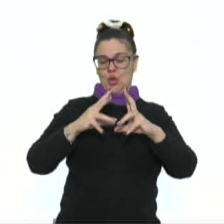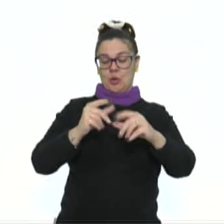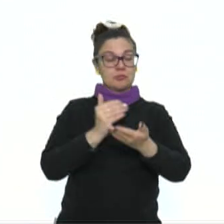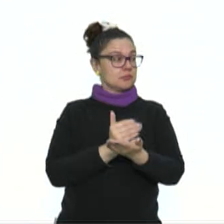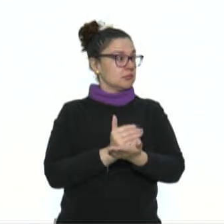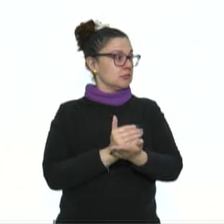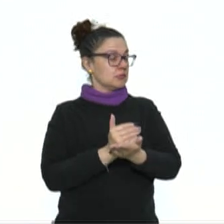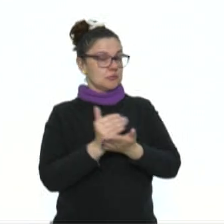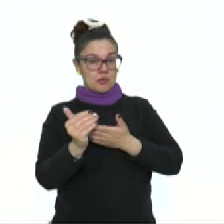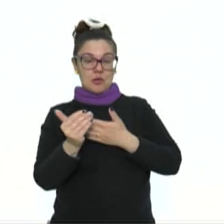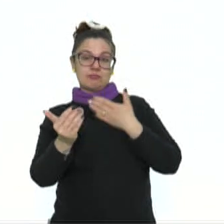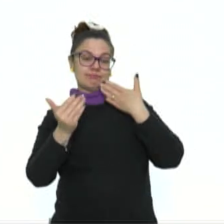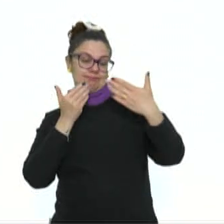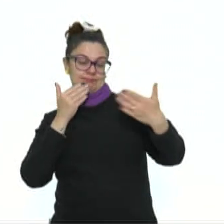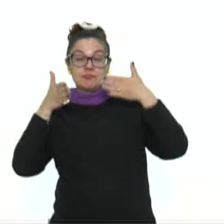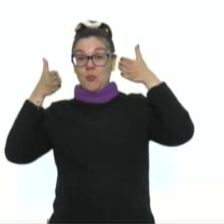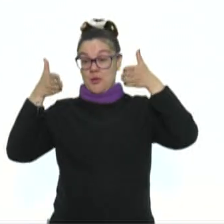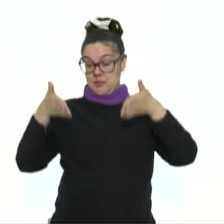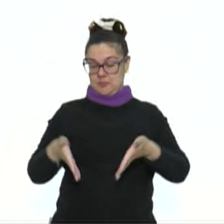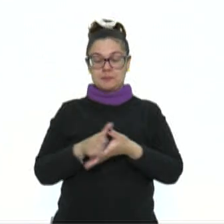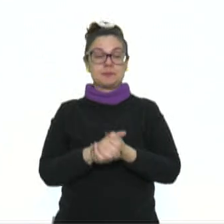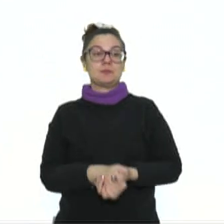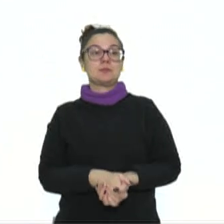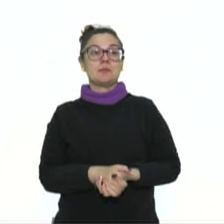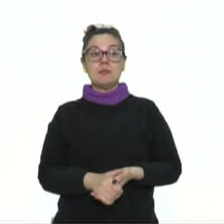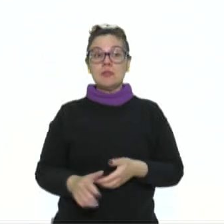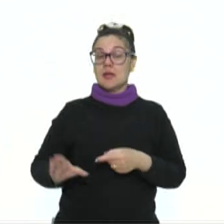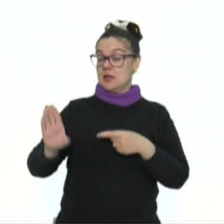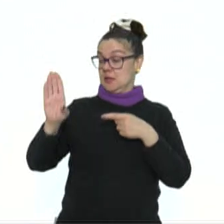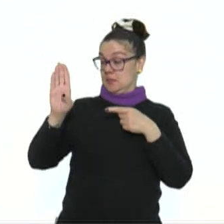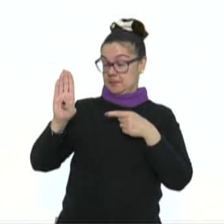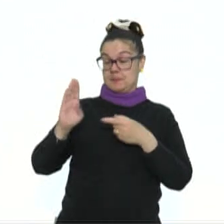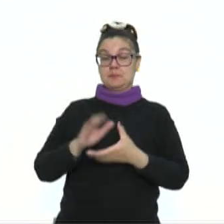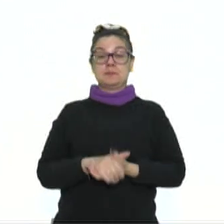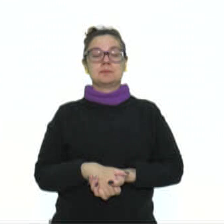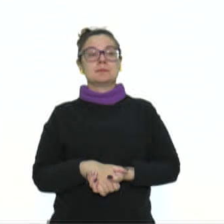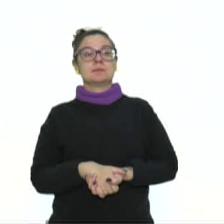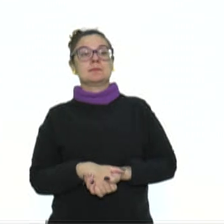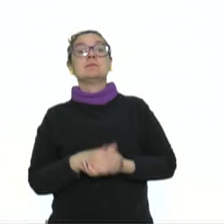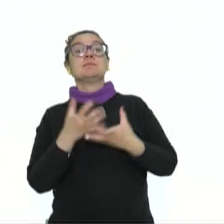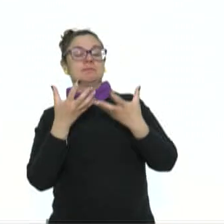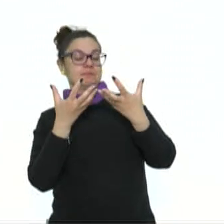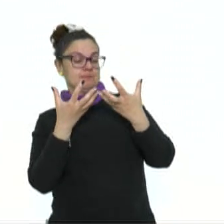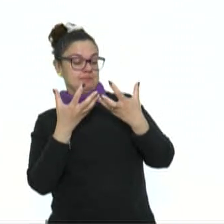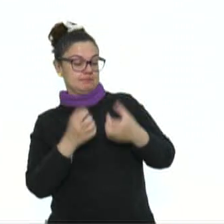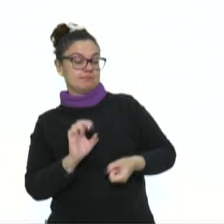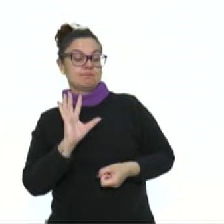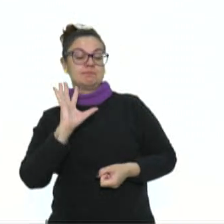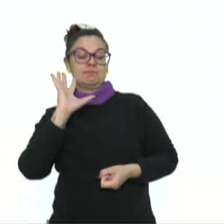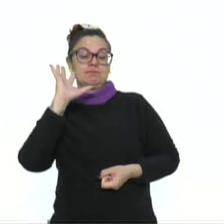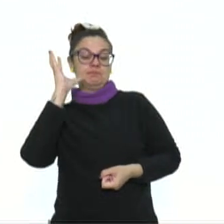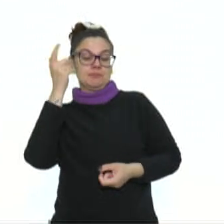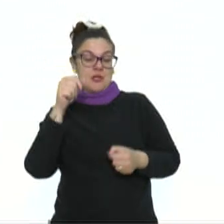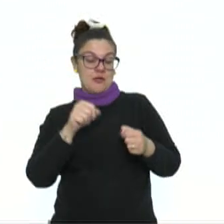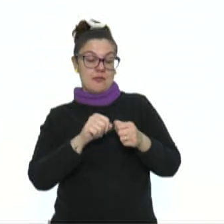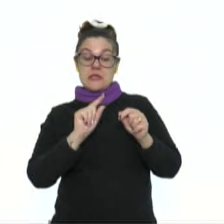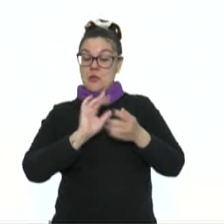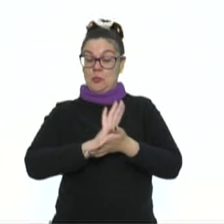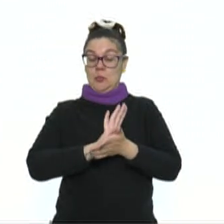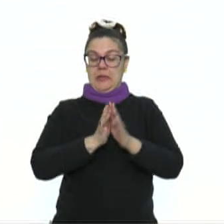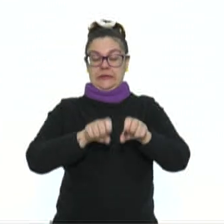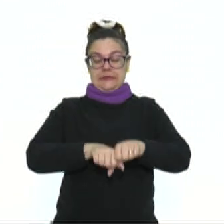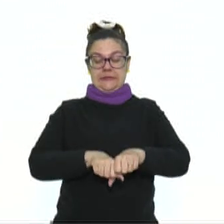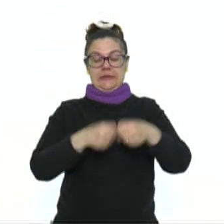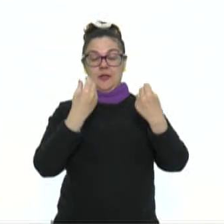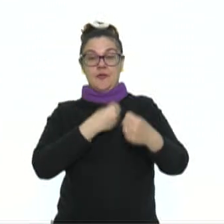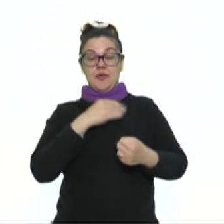da livre discussão participativa? B. Garante que os efeitos das ações não destruam a possibilidade